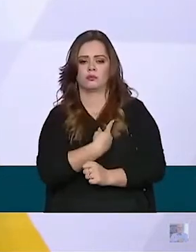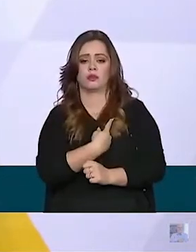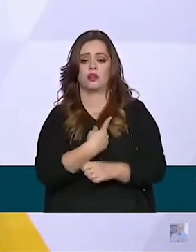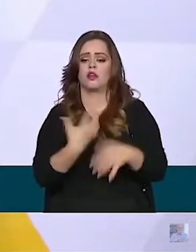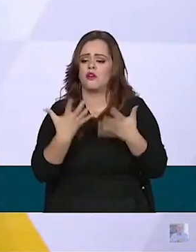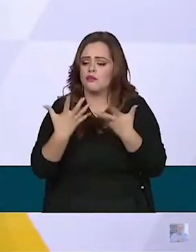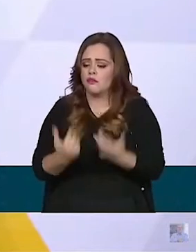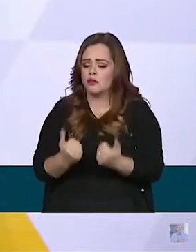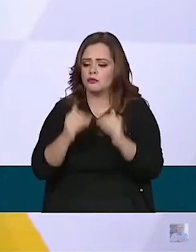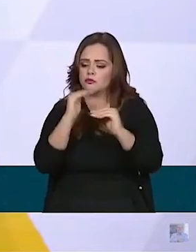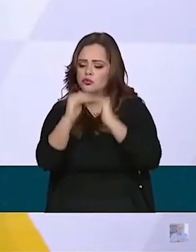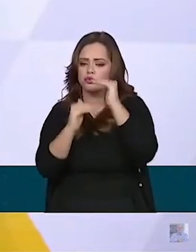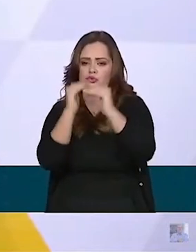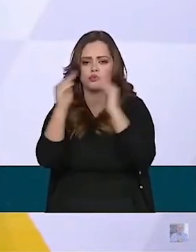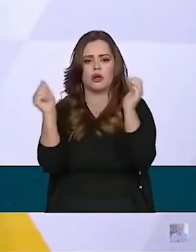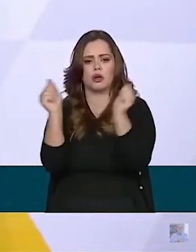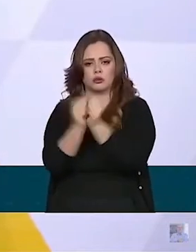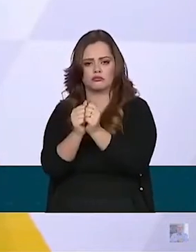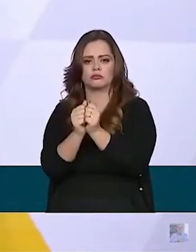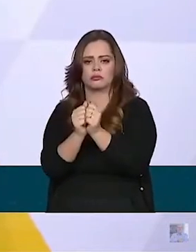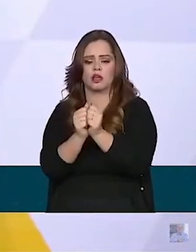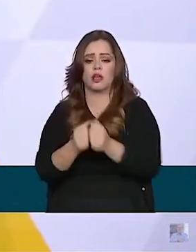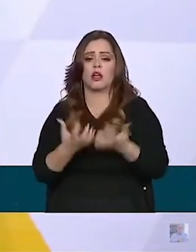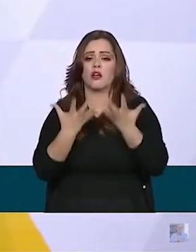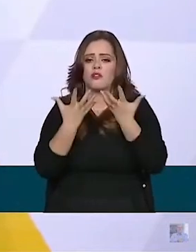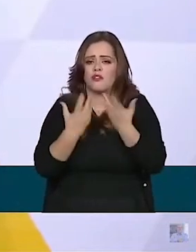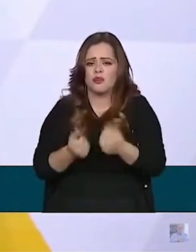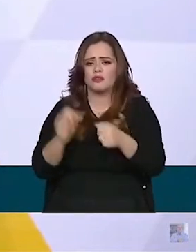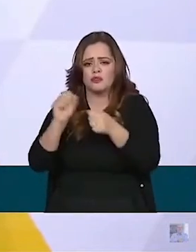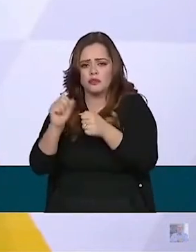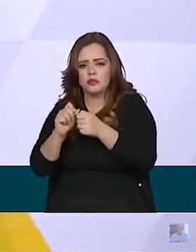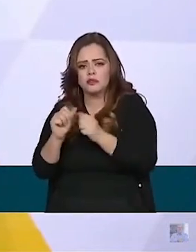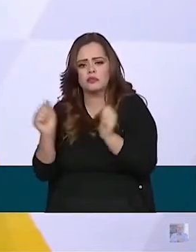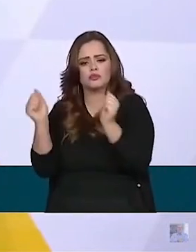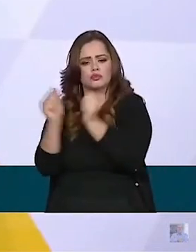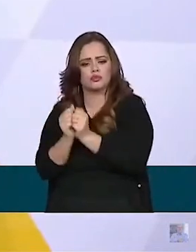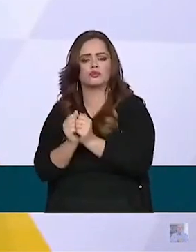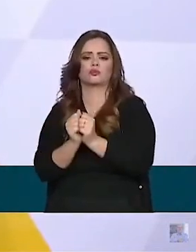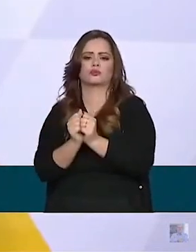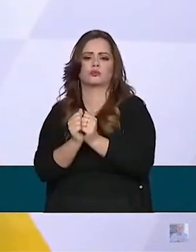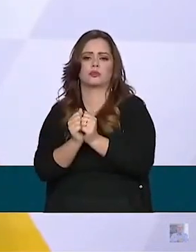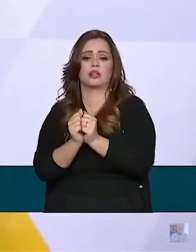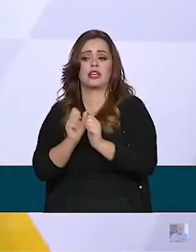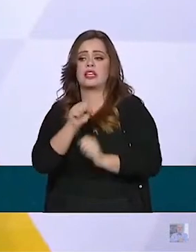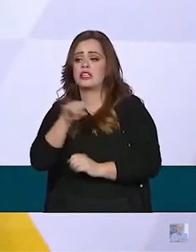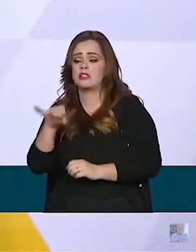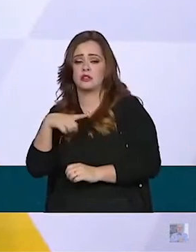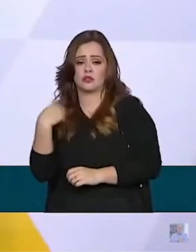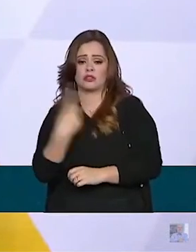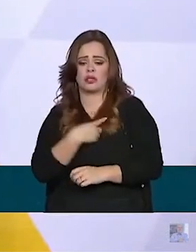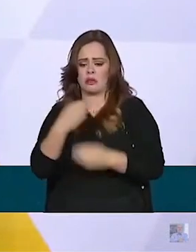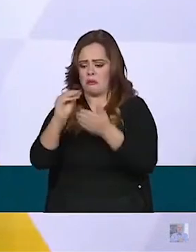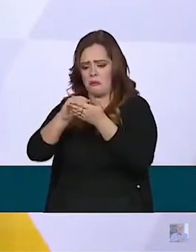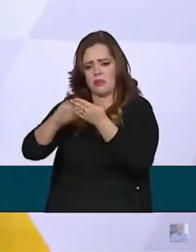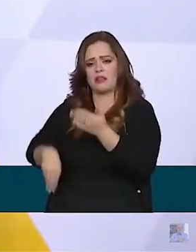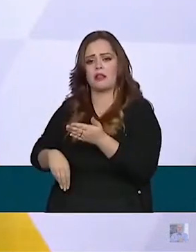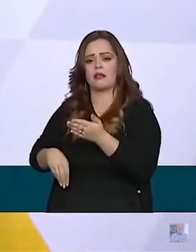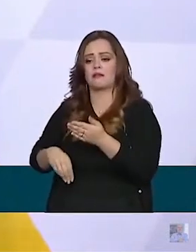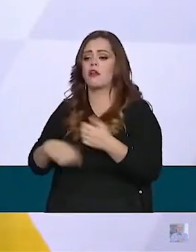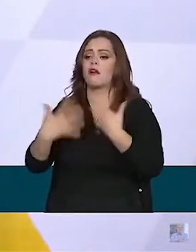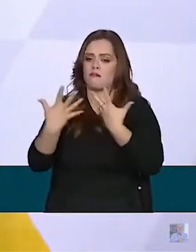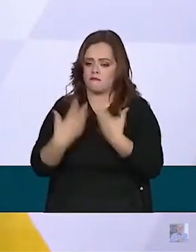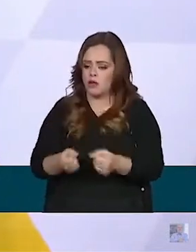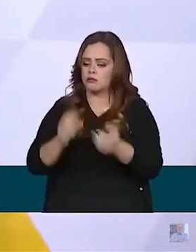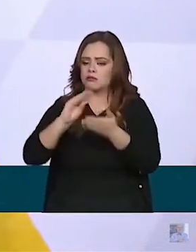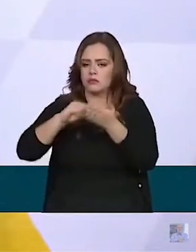vamos crescer juntos. Nós vamos realizar juntos. E se nós tivermos que perdermos, nós vamos perder